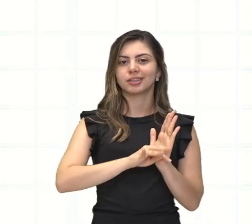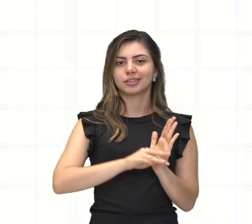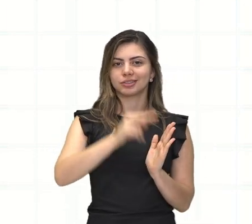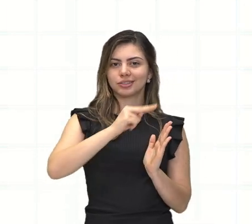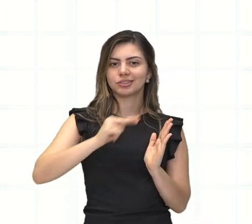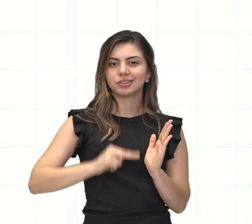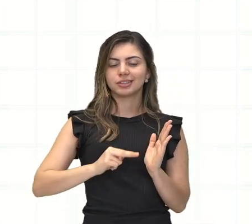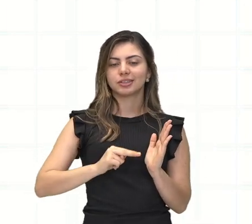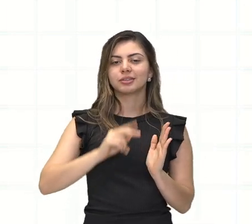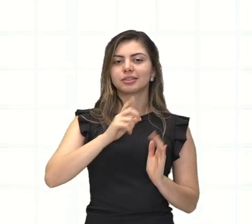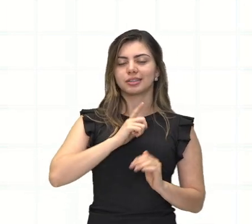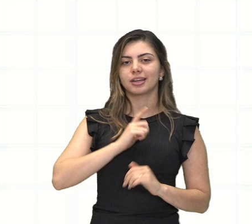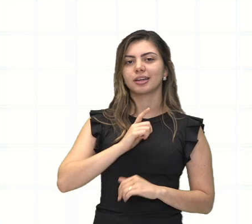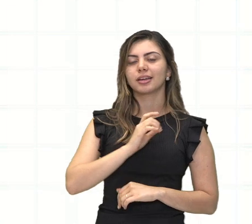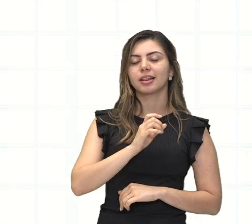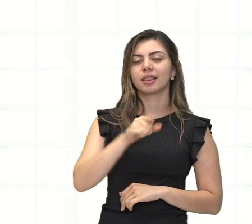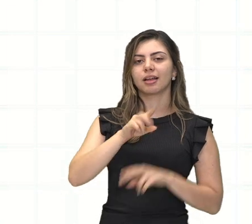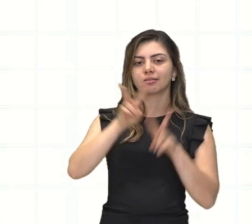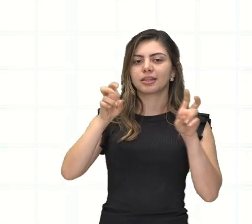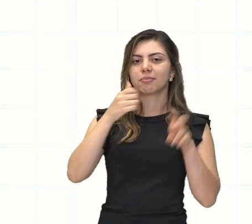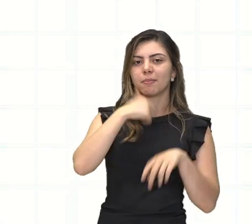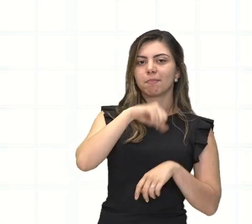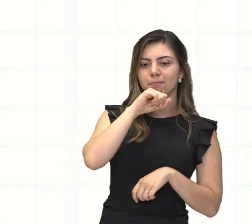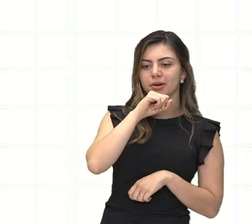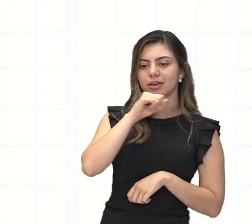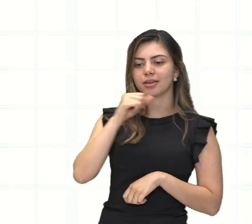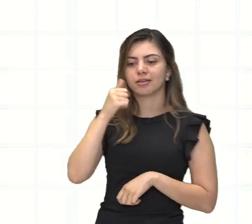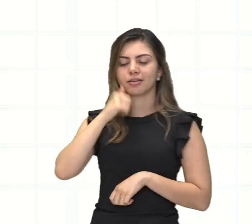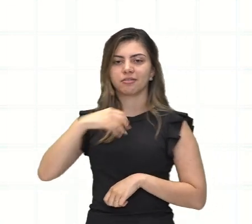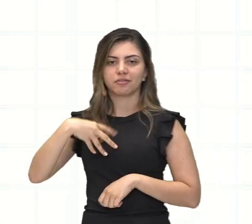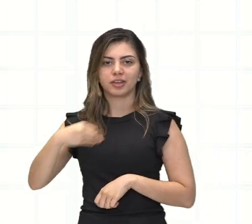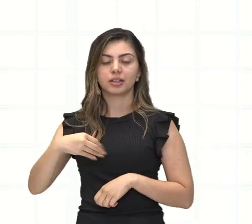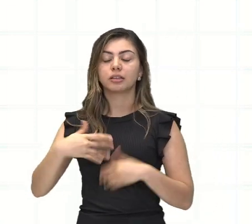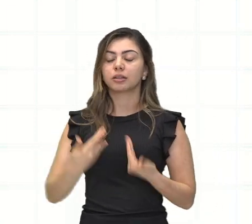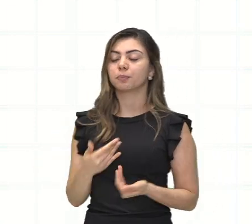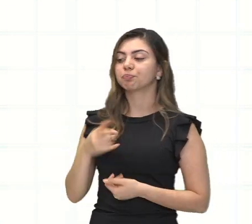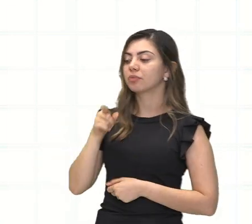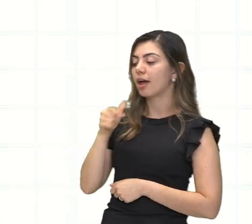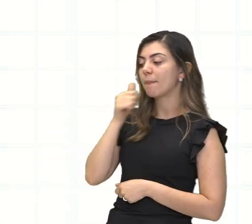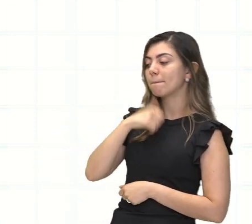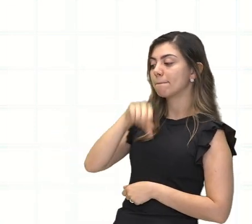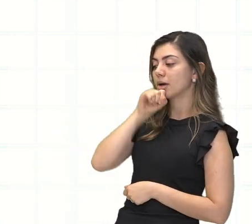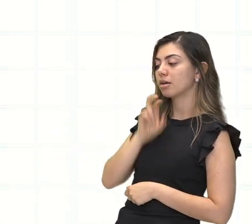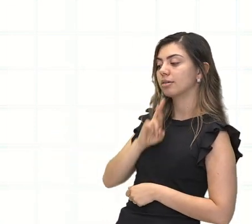da mãe e da filha, a mãe responde, né?